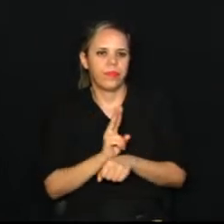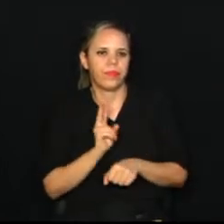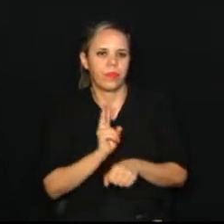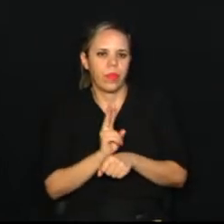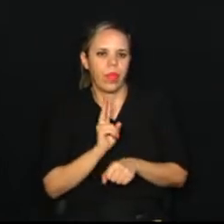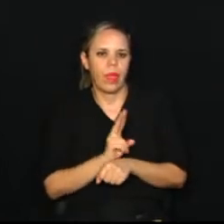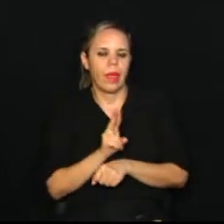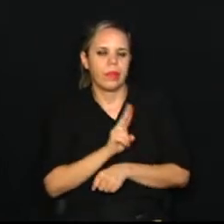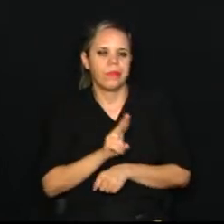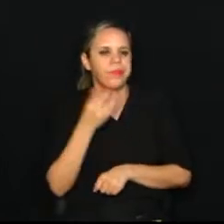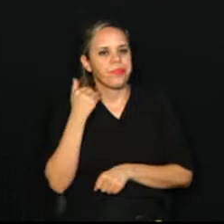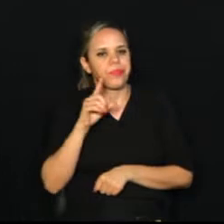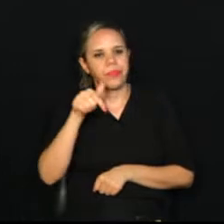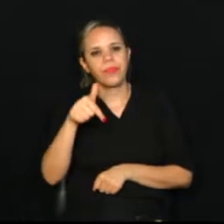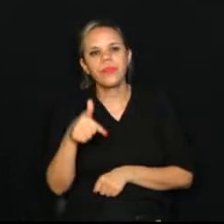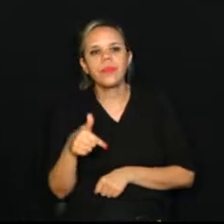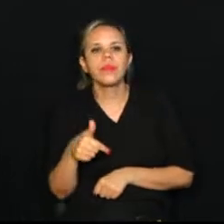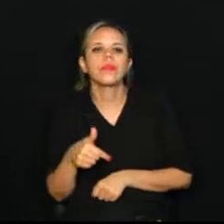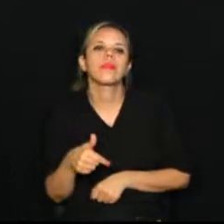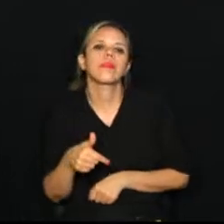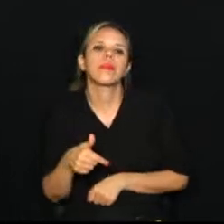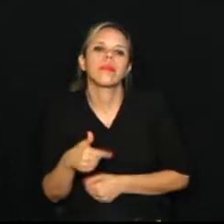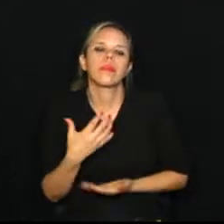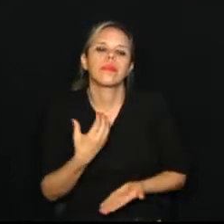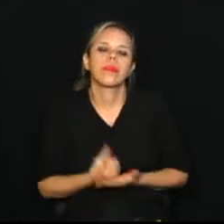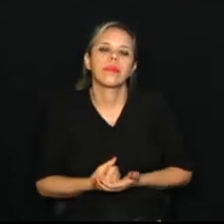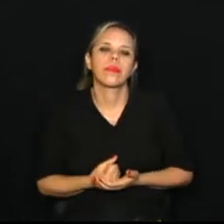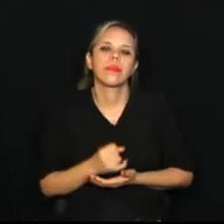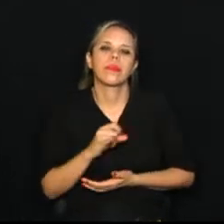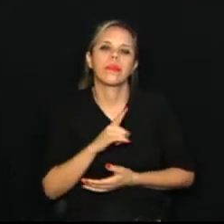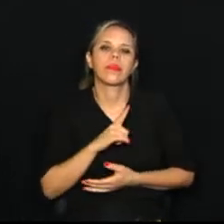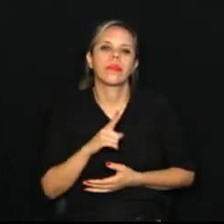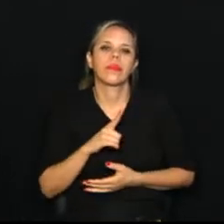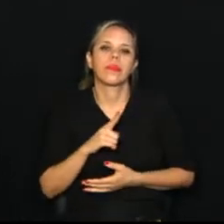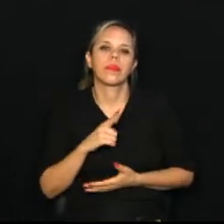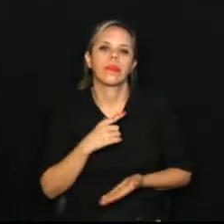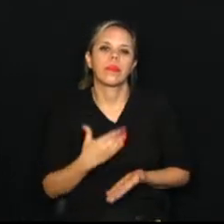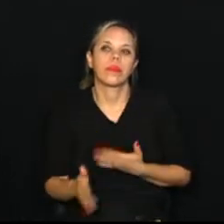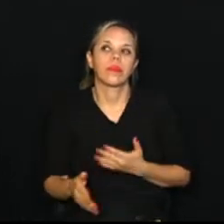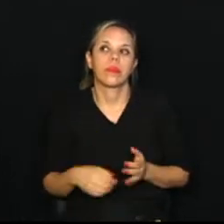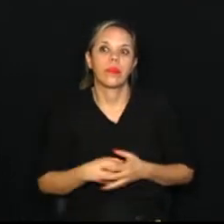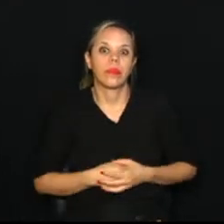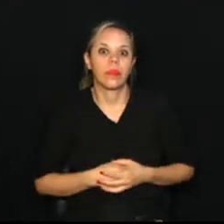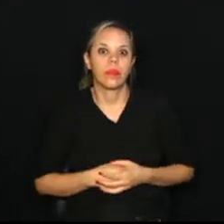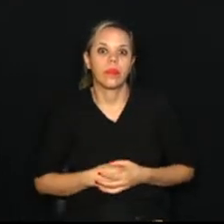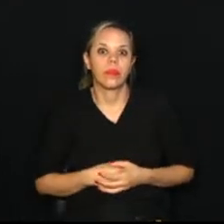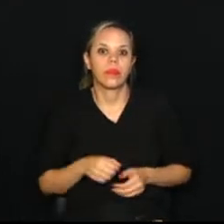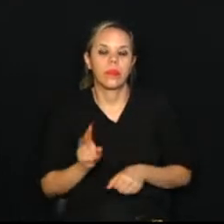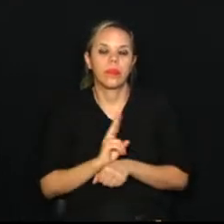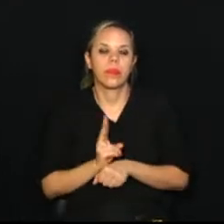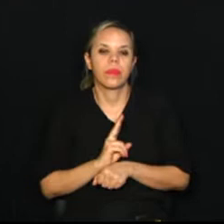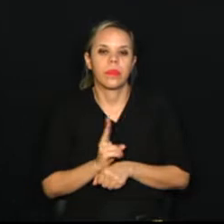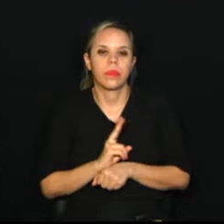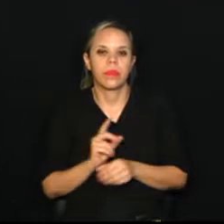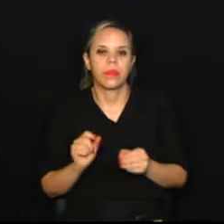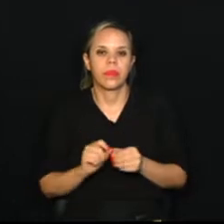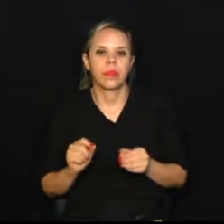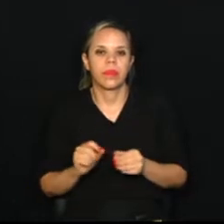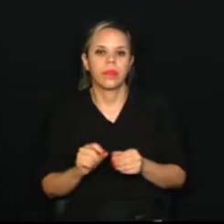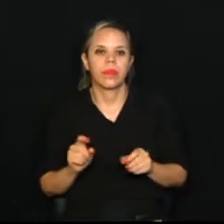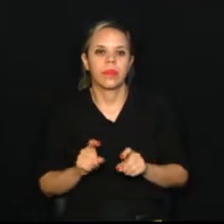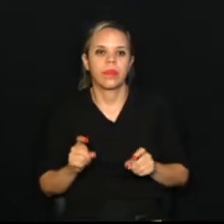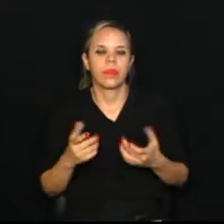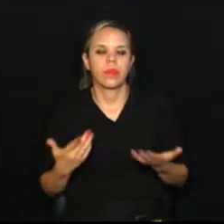e utilizar as informações, mesmo que elas tenham sido perdidas. E o monitoramento que nós fazemos do data